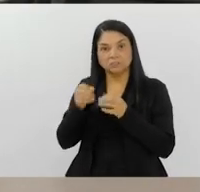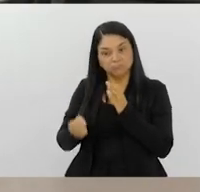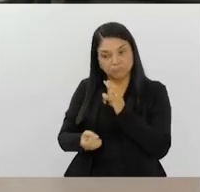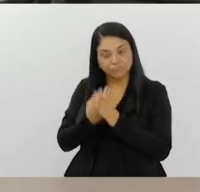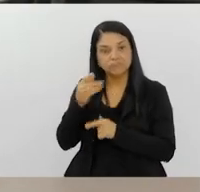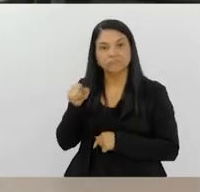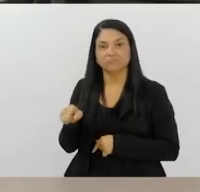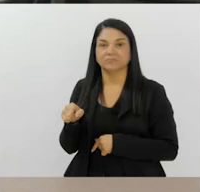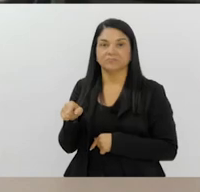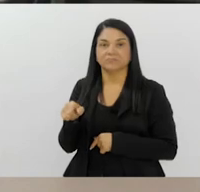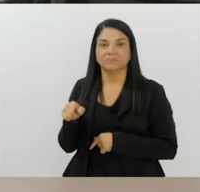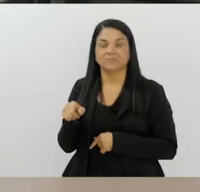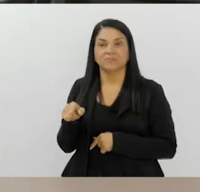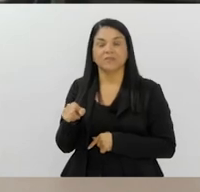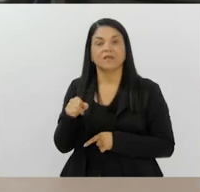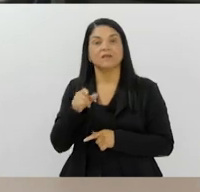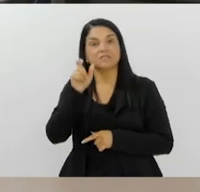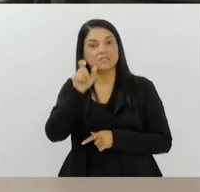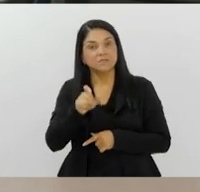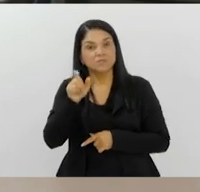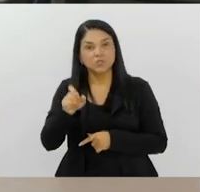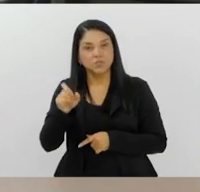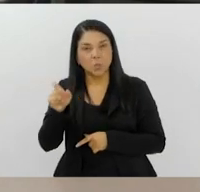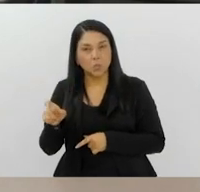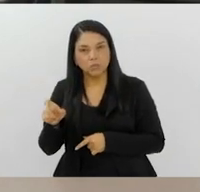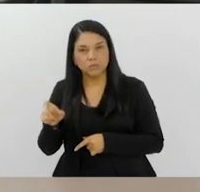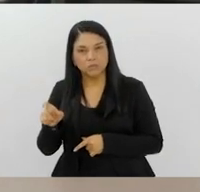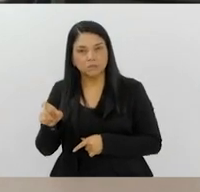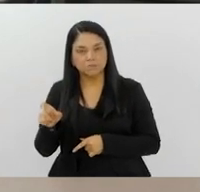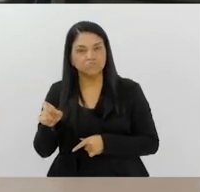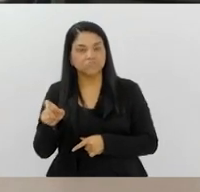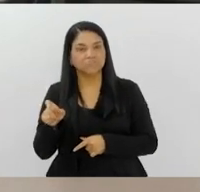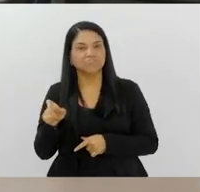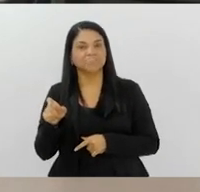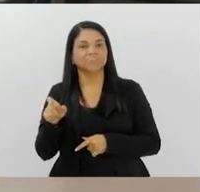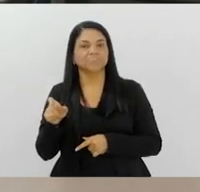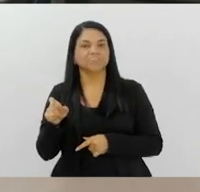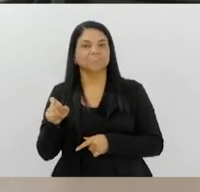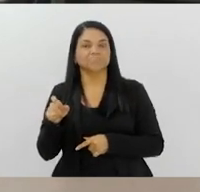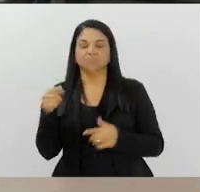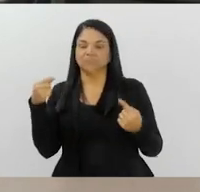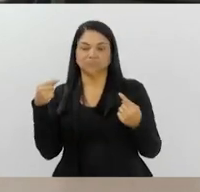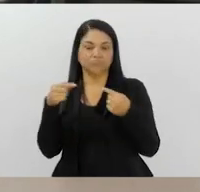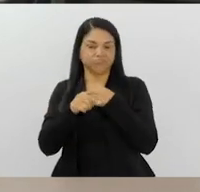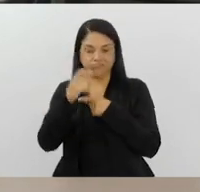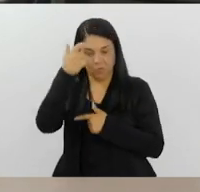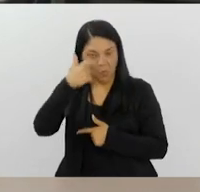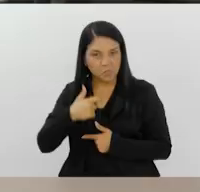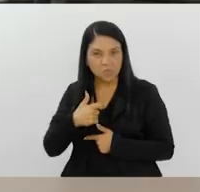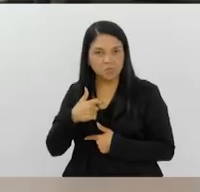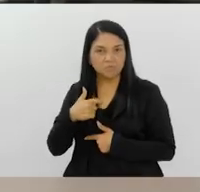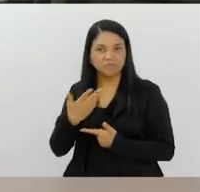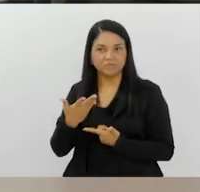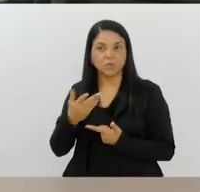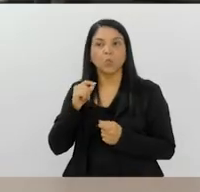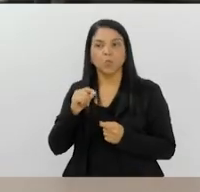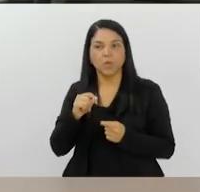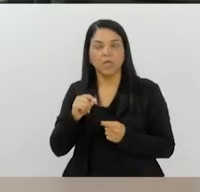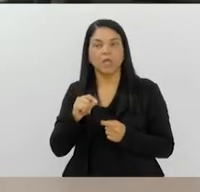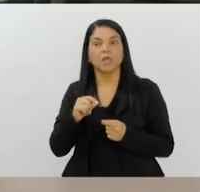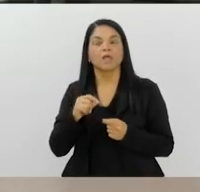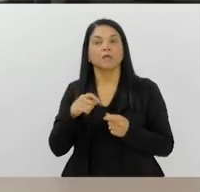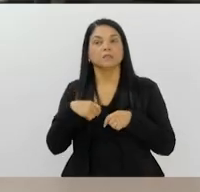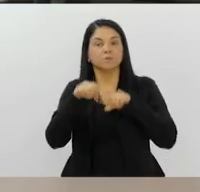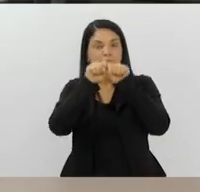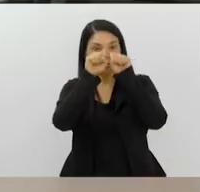acaso essas pessoas elas não têm a maioria das vezes a ver comigo e aí isso se retribui no que a gente tem de sistema